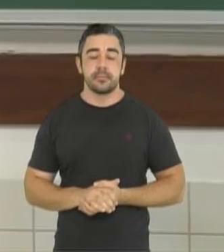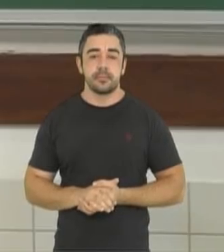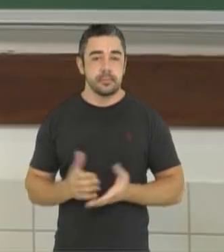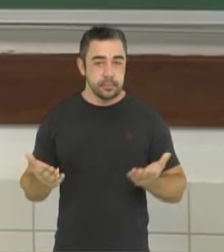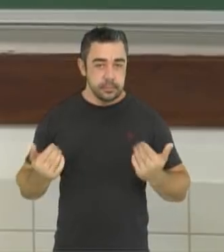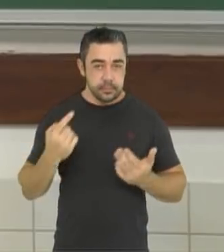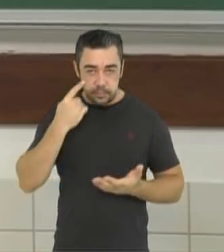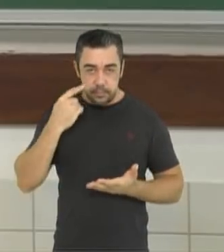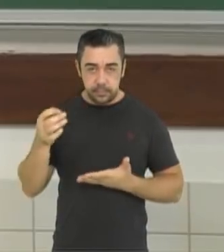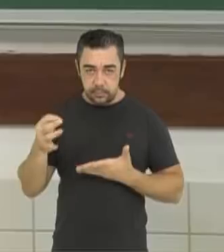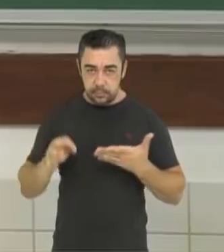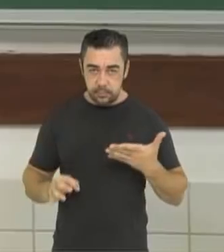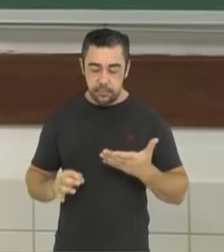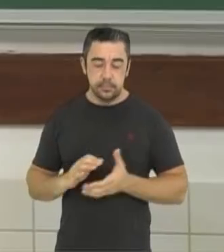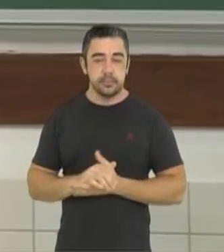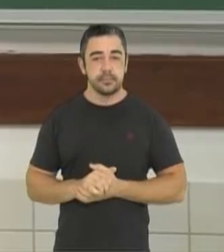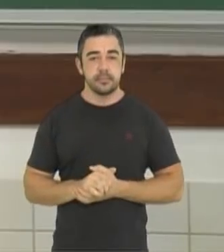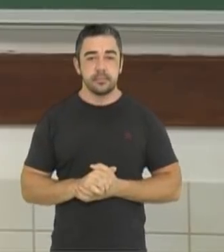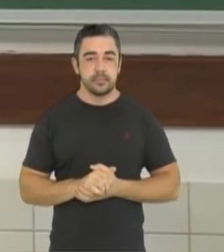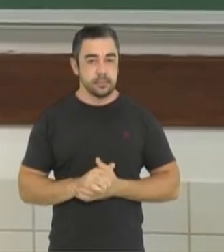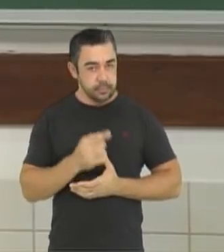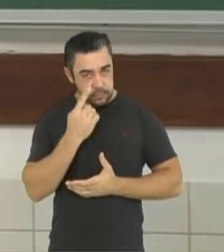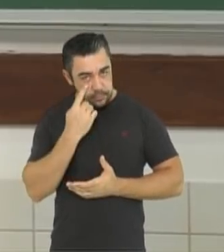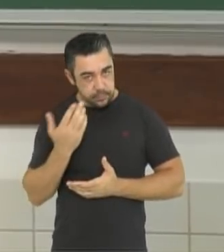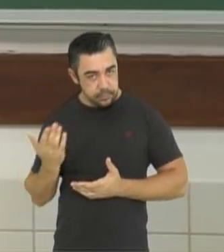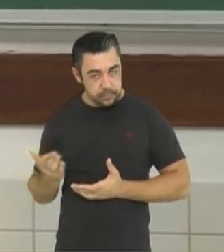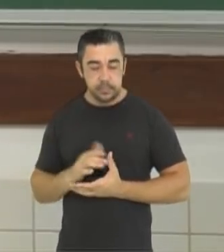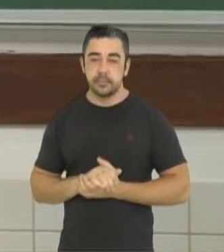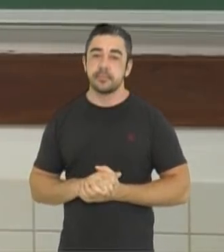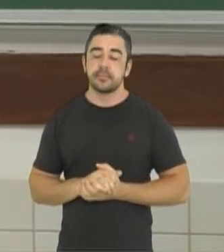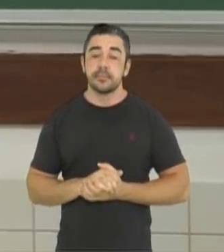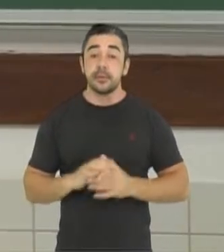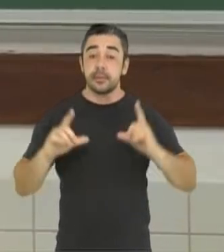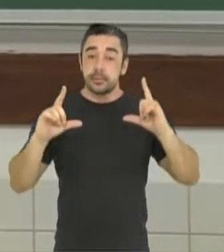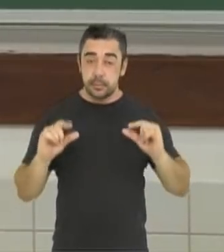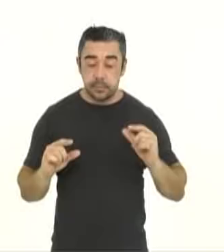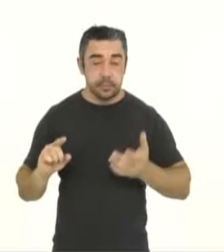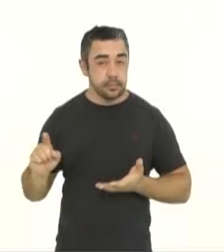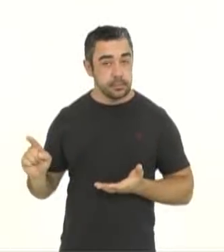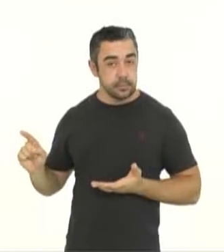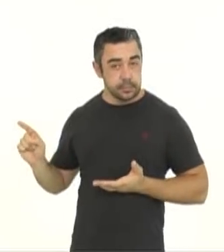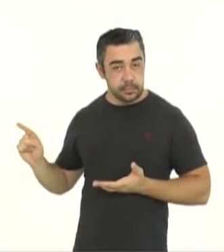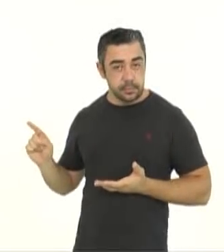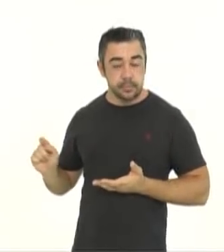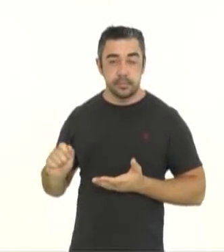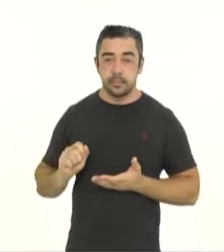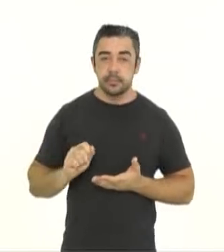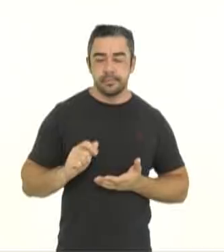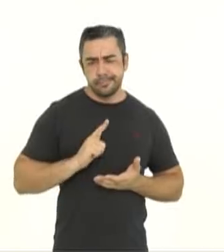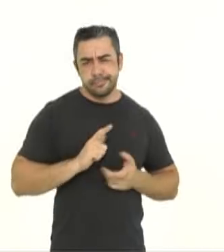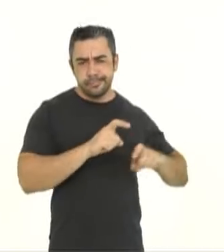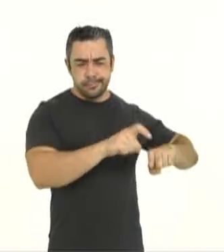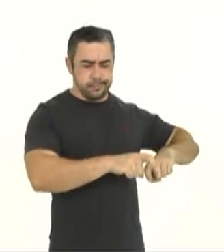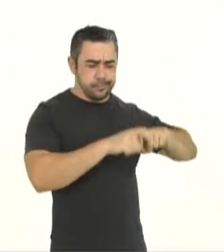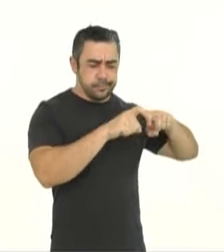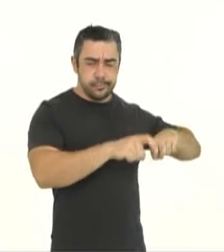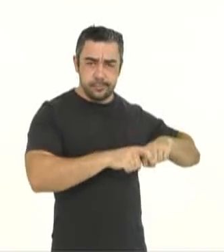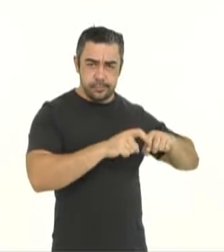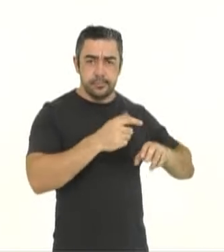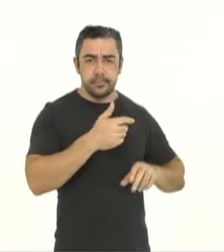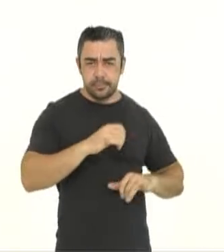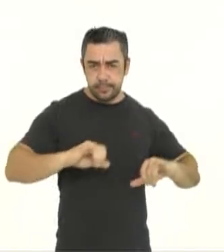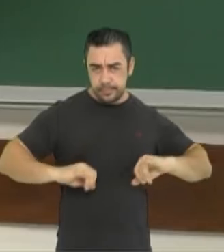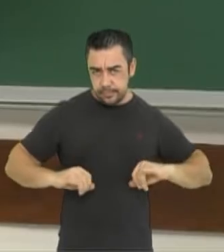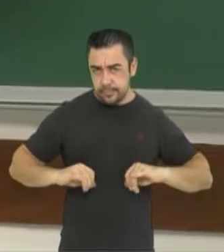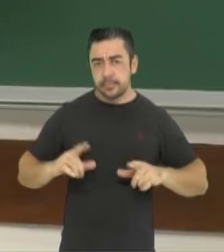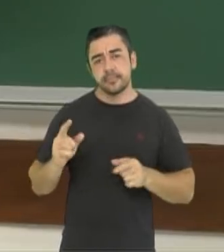Vamos para a correção da atividade? Olha só, para diminuir essa questão aí que a agricultura vem sofrendo da compactação do